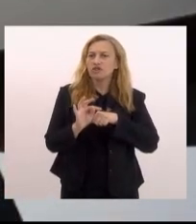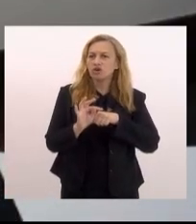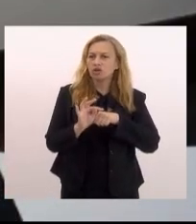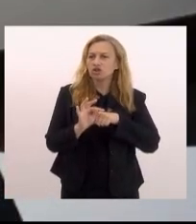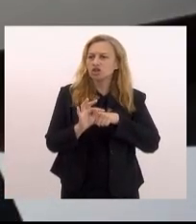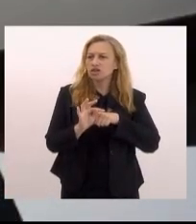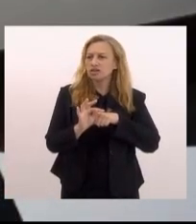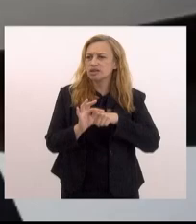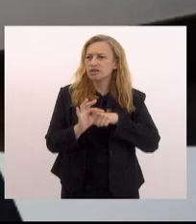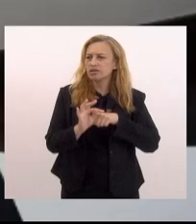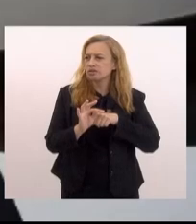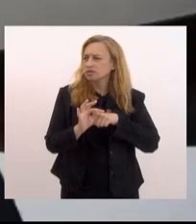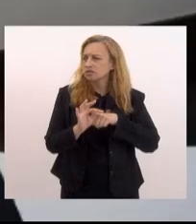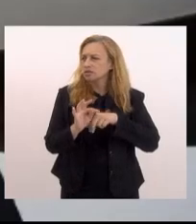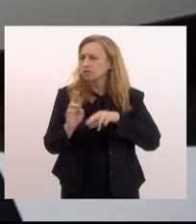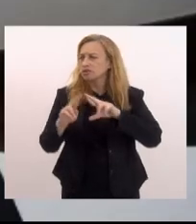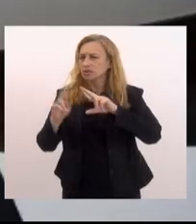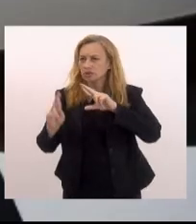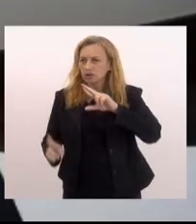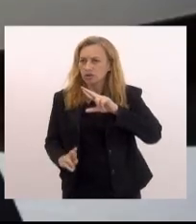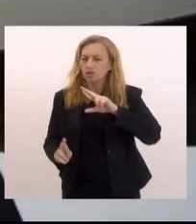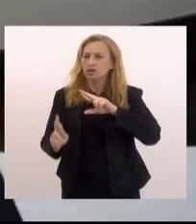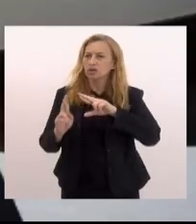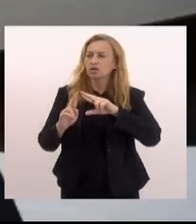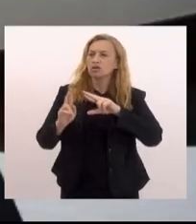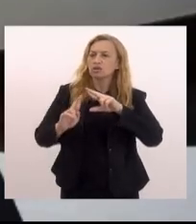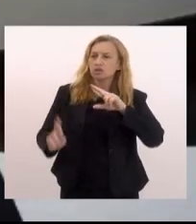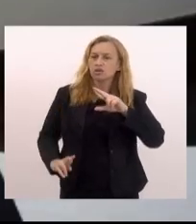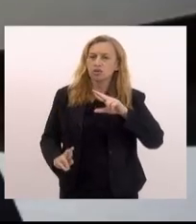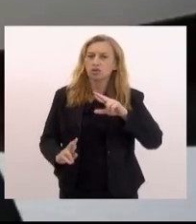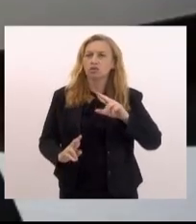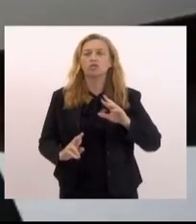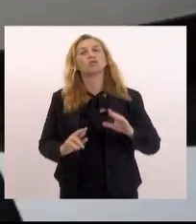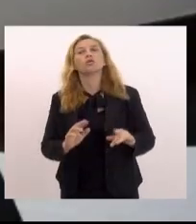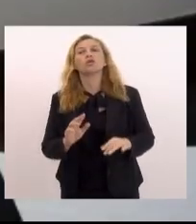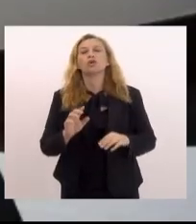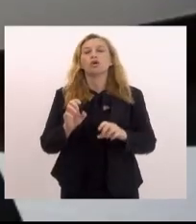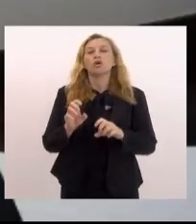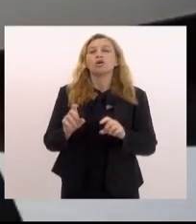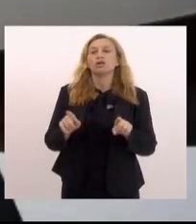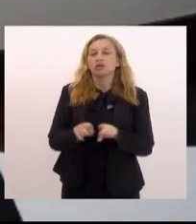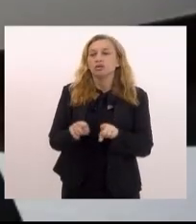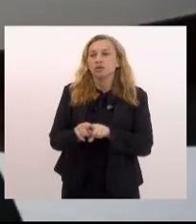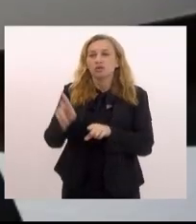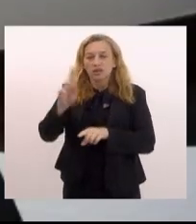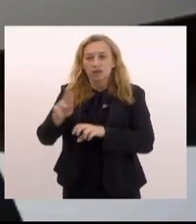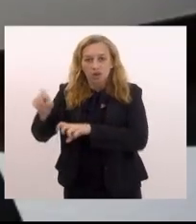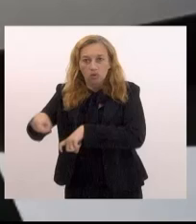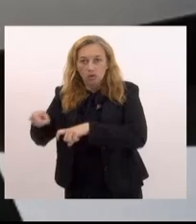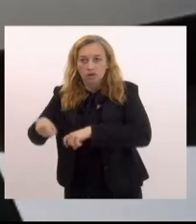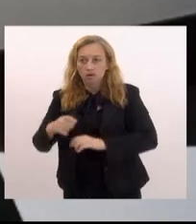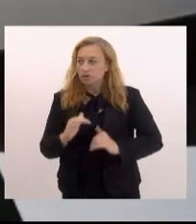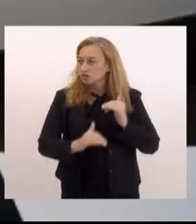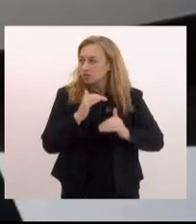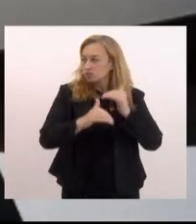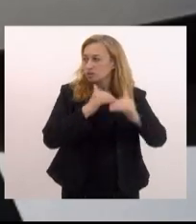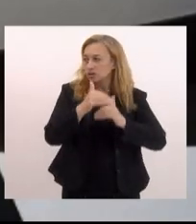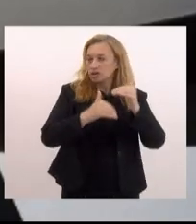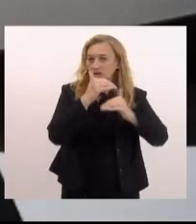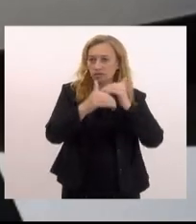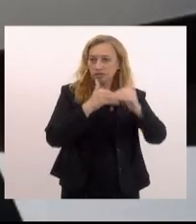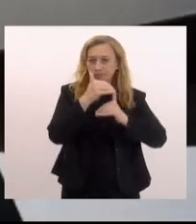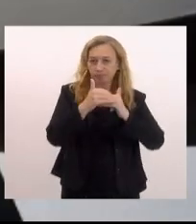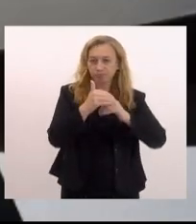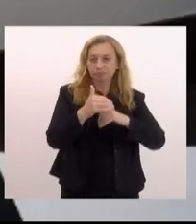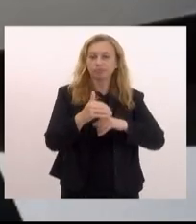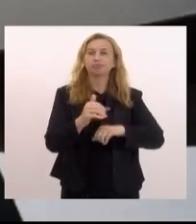Rural para o desenvolvimento da matriz insumo-produto como base de um projeto estratégico de